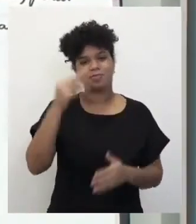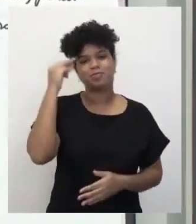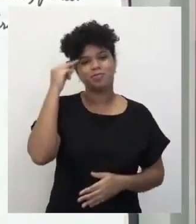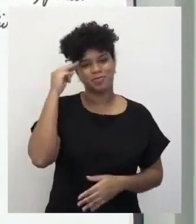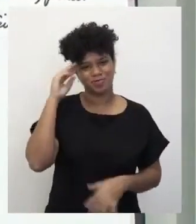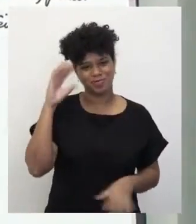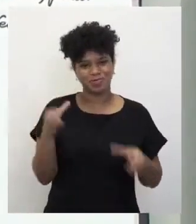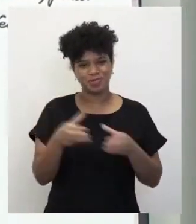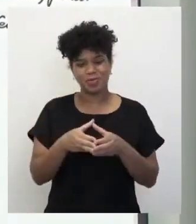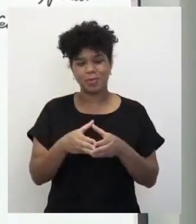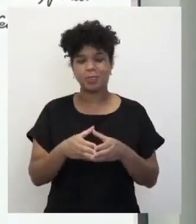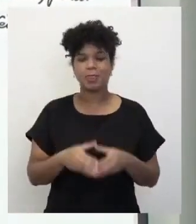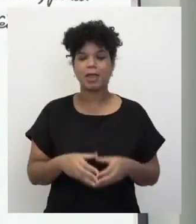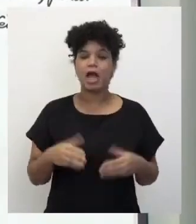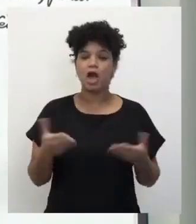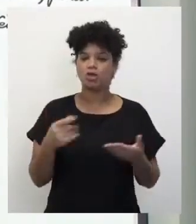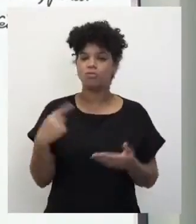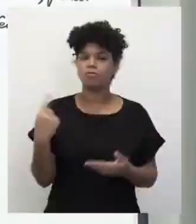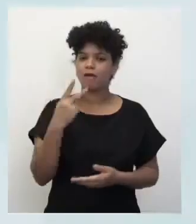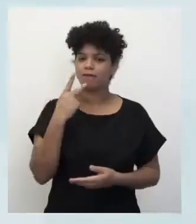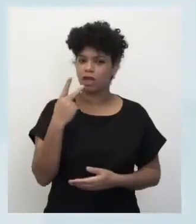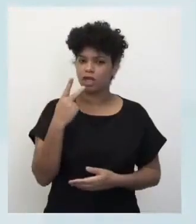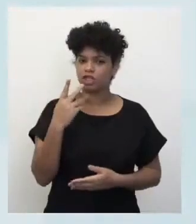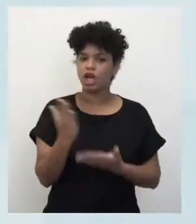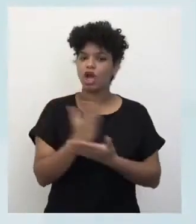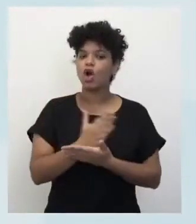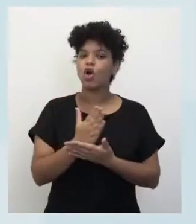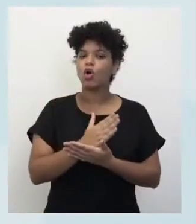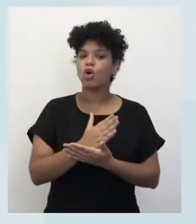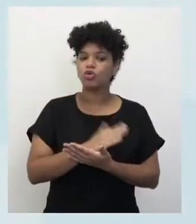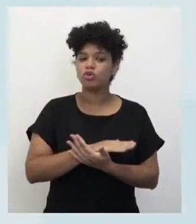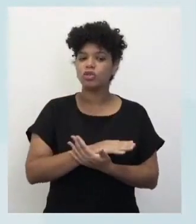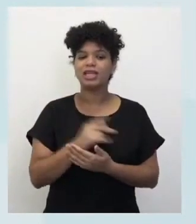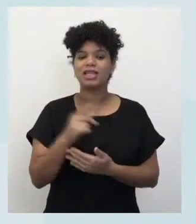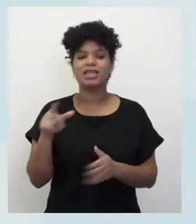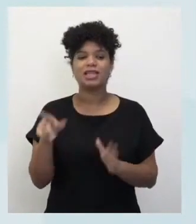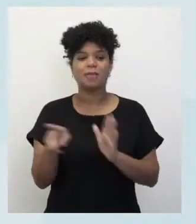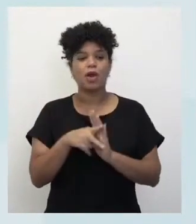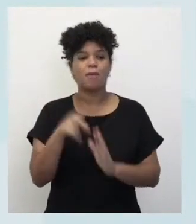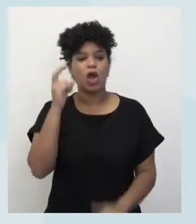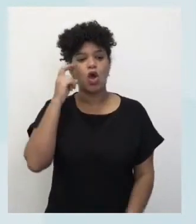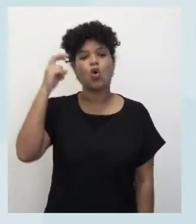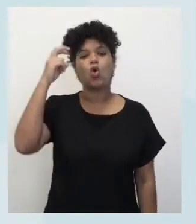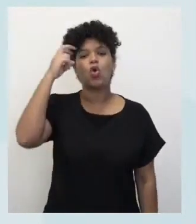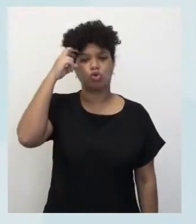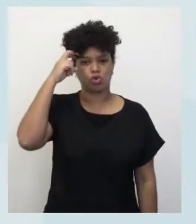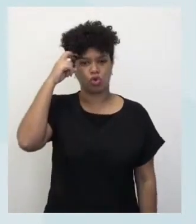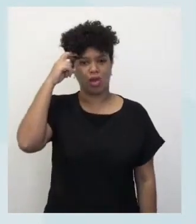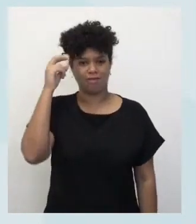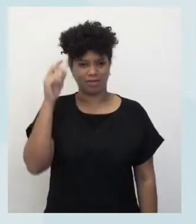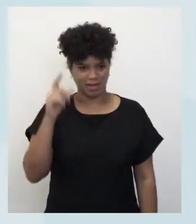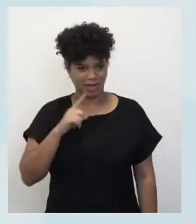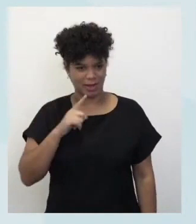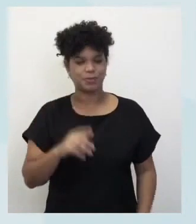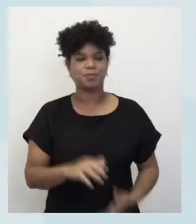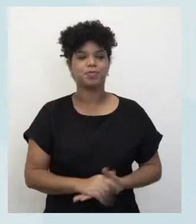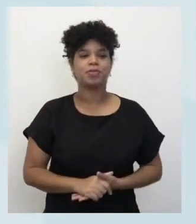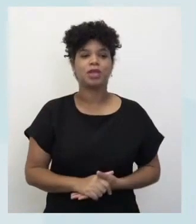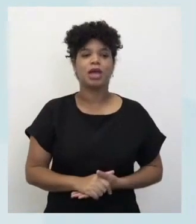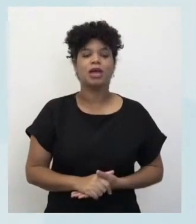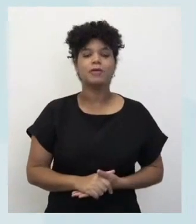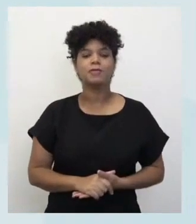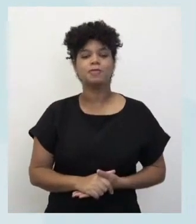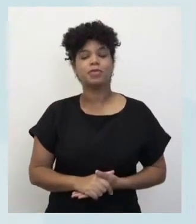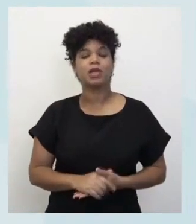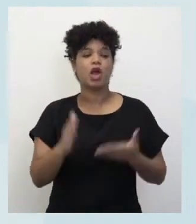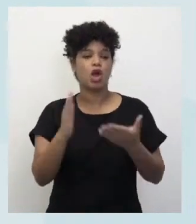agora sobre os bens simbólicos, materiais e também os bens simbólicos imateriais. Então, nós temos aí, né,